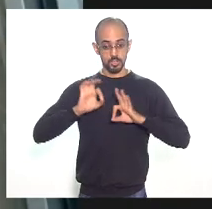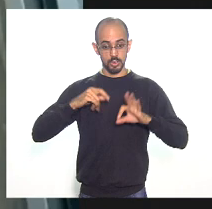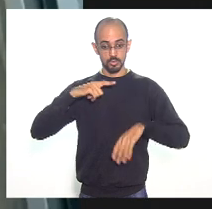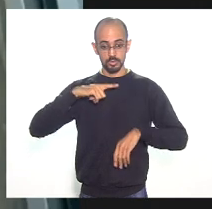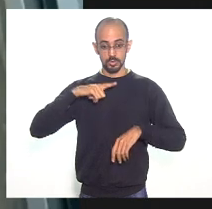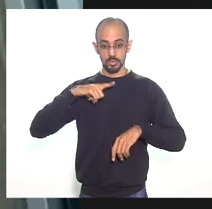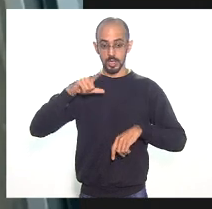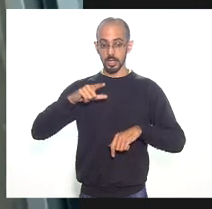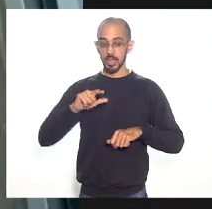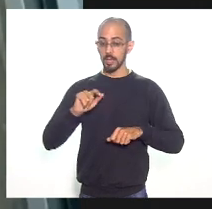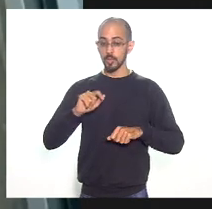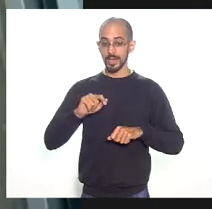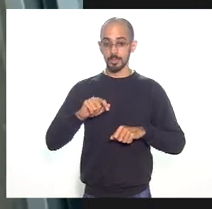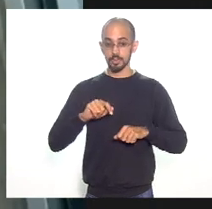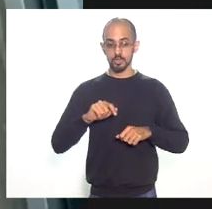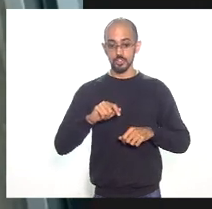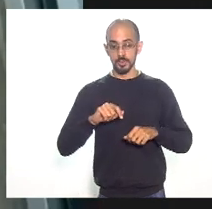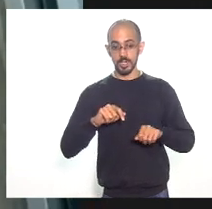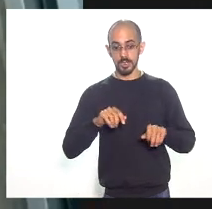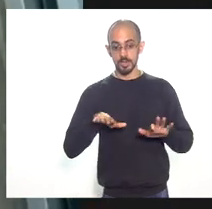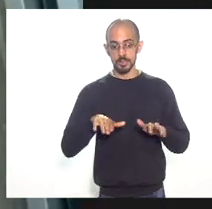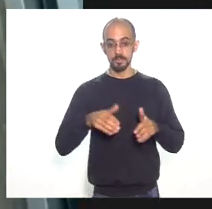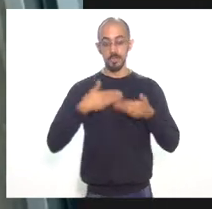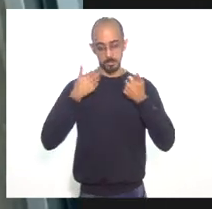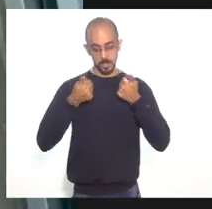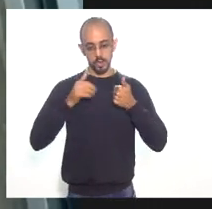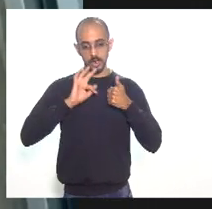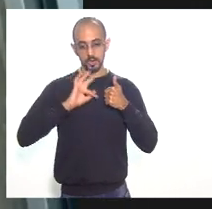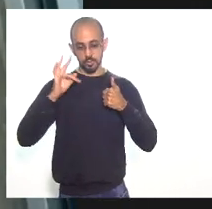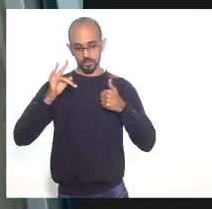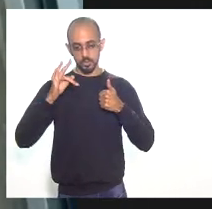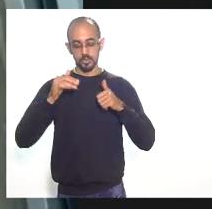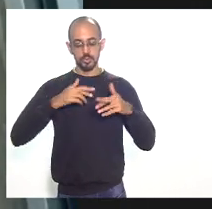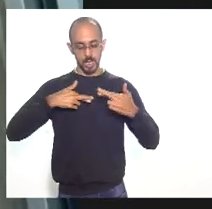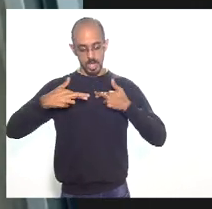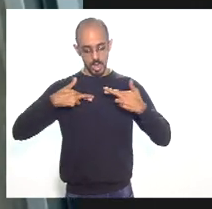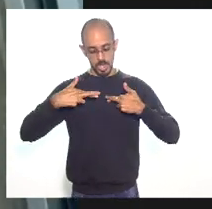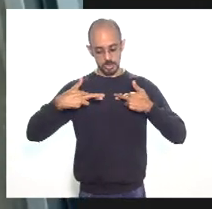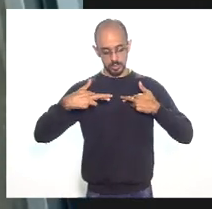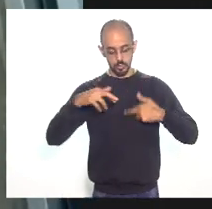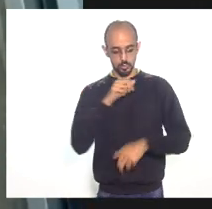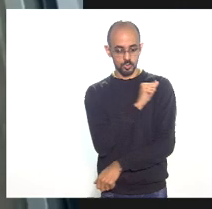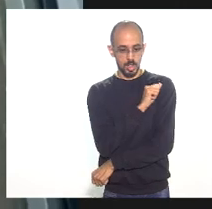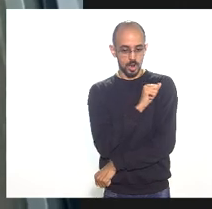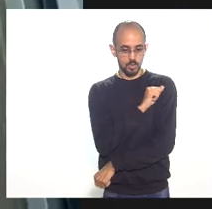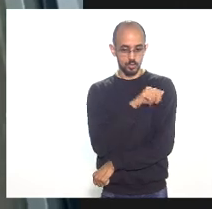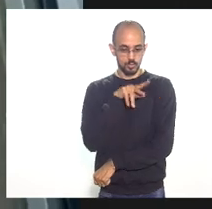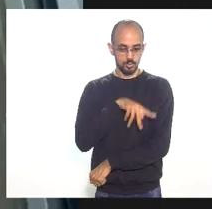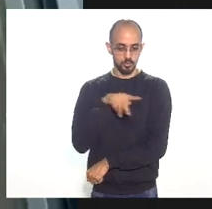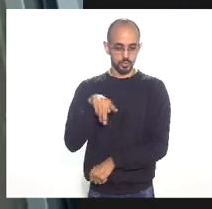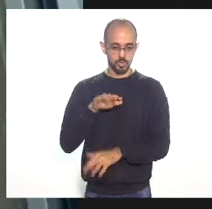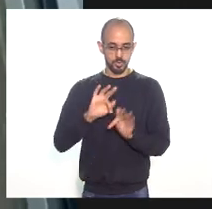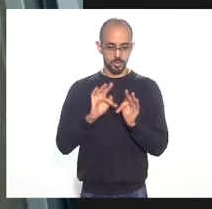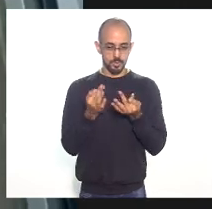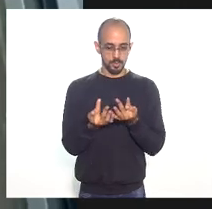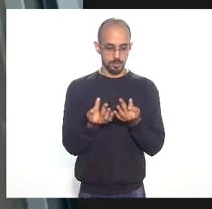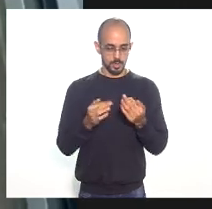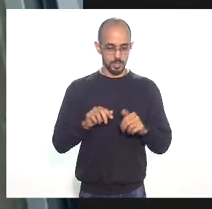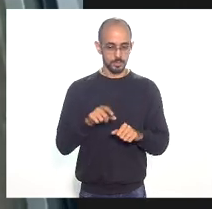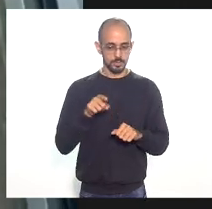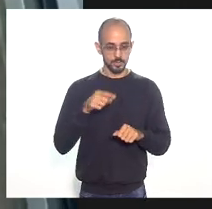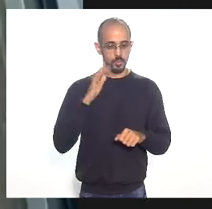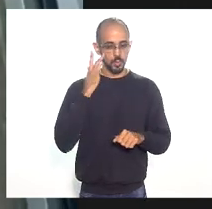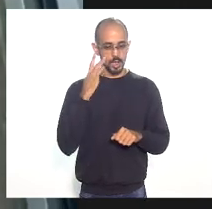de melhorar no futuro essa discussão da relação do aluno com o professor com a família. Então, acho que as emendas